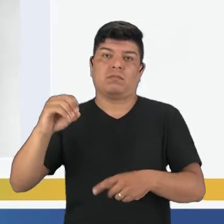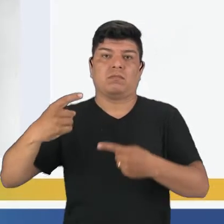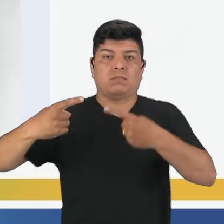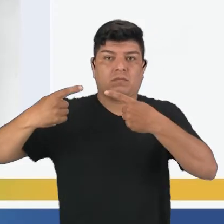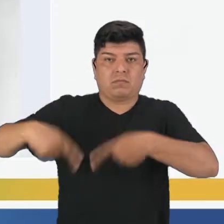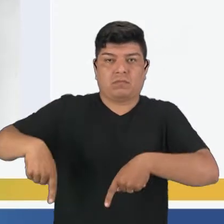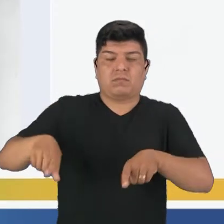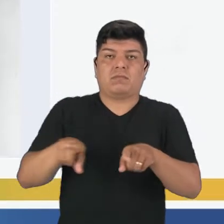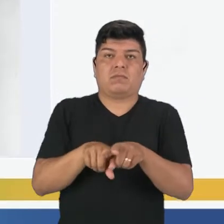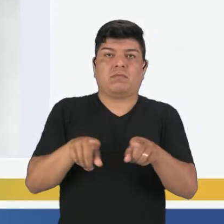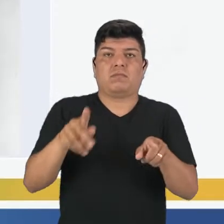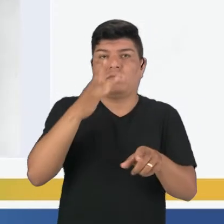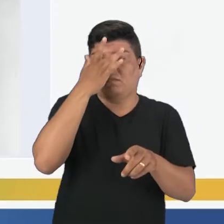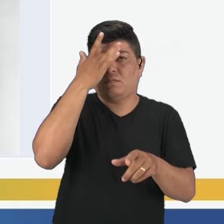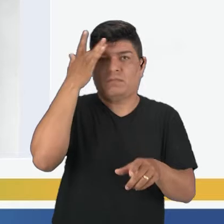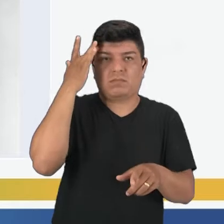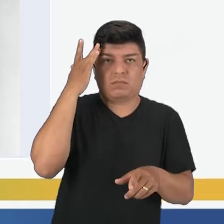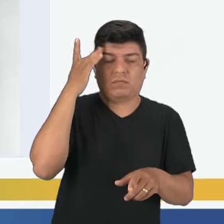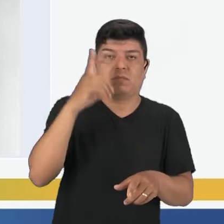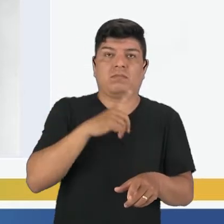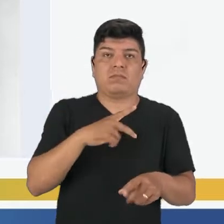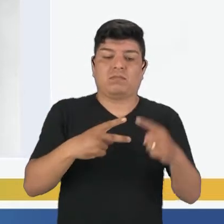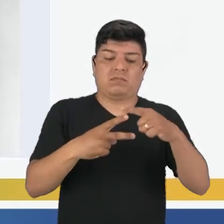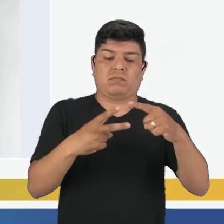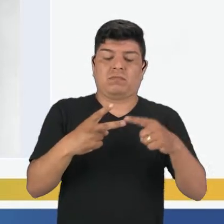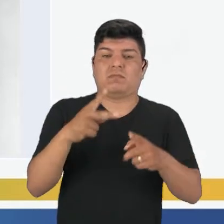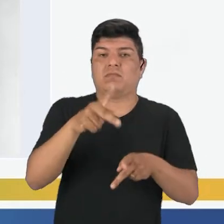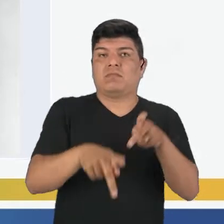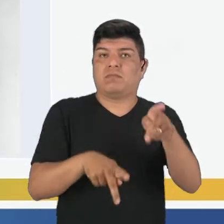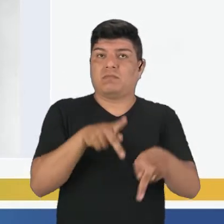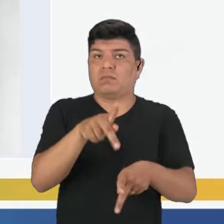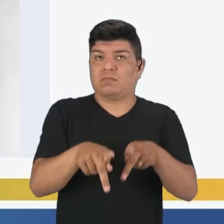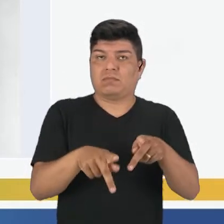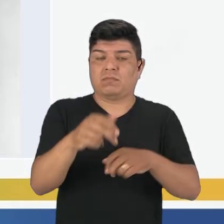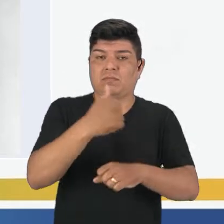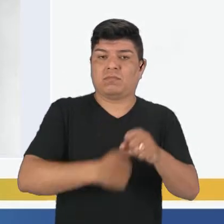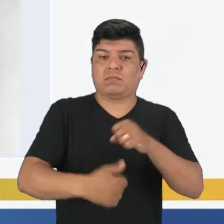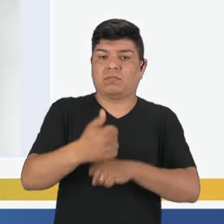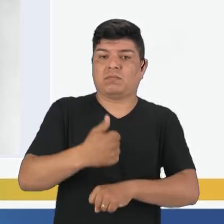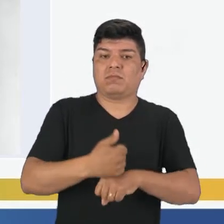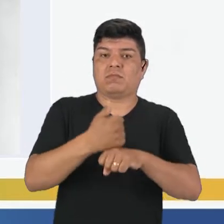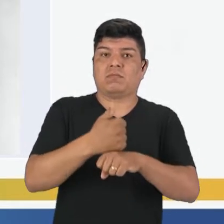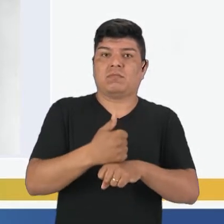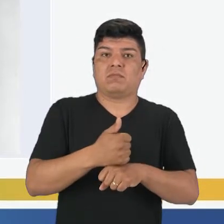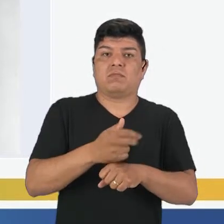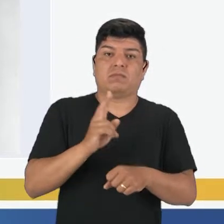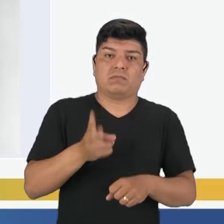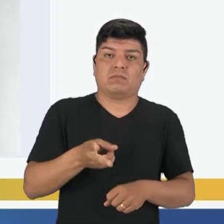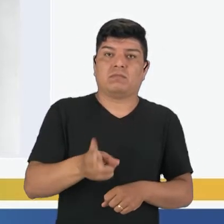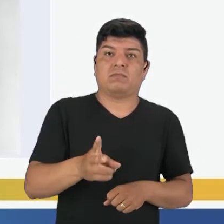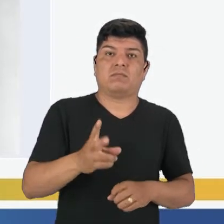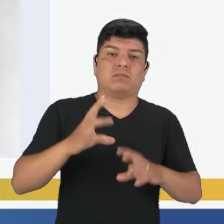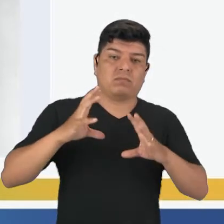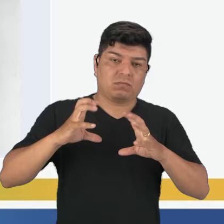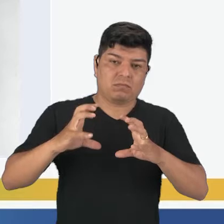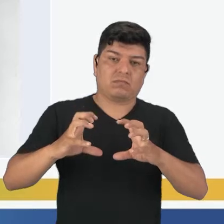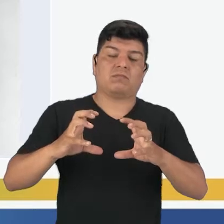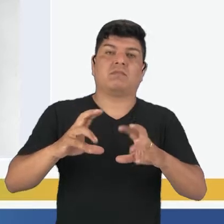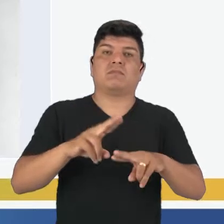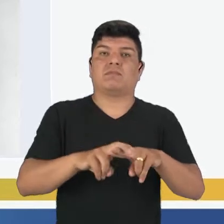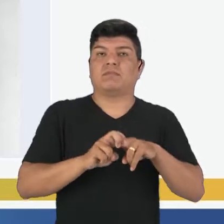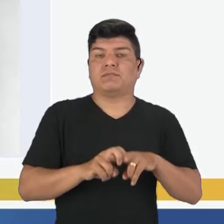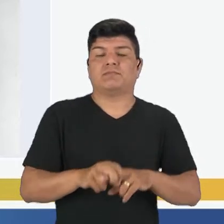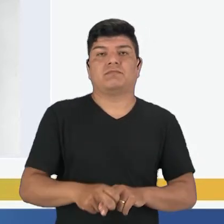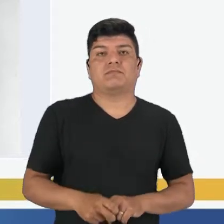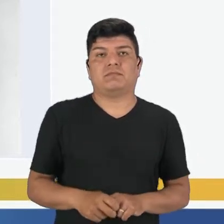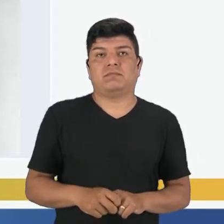pessoas, mesmo tendo esses dois povos, Mahatma Gandhi como líderes, mantiveram uma rivalidade,